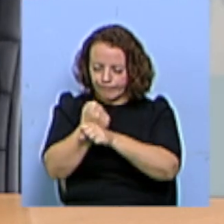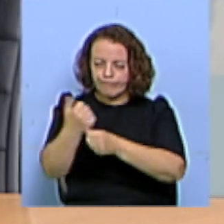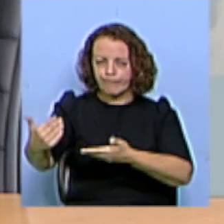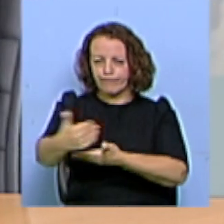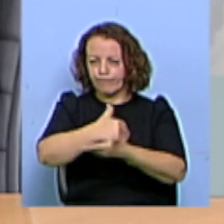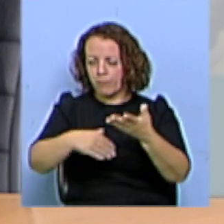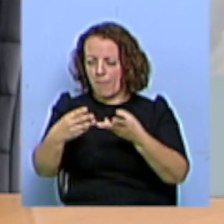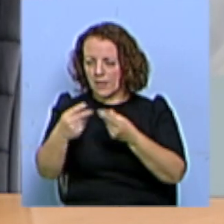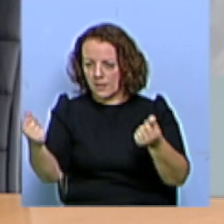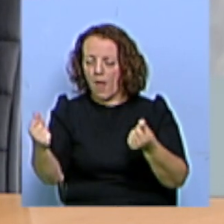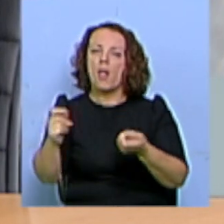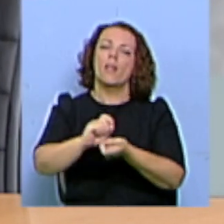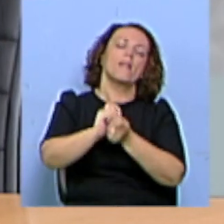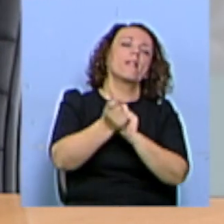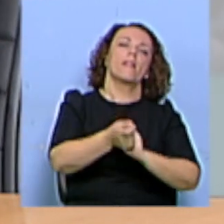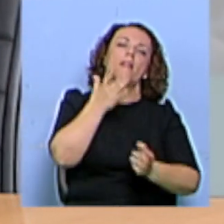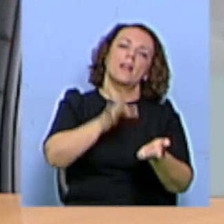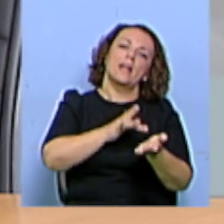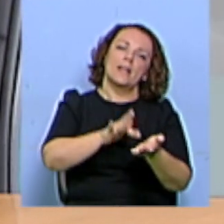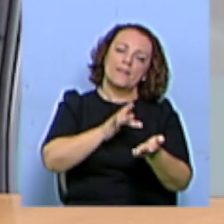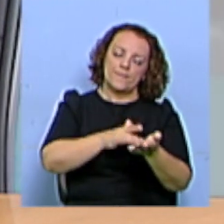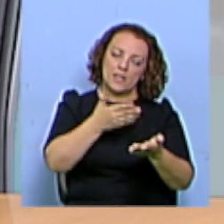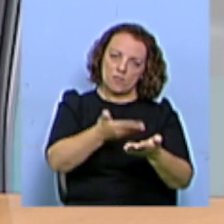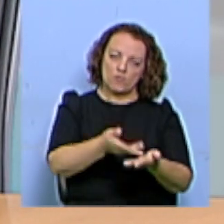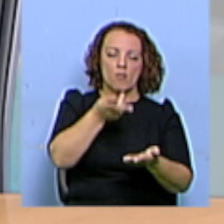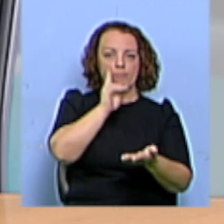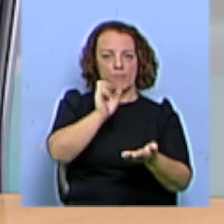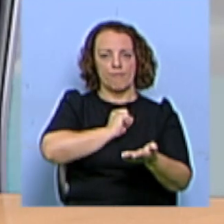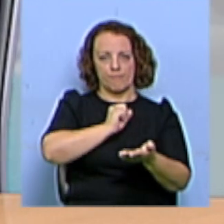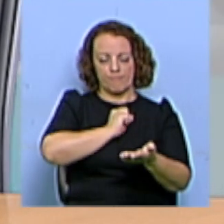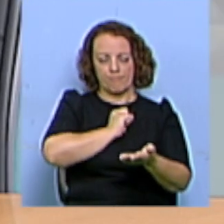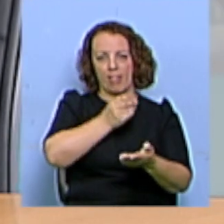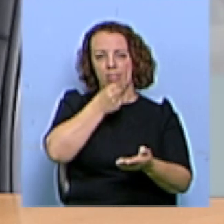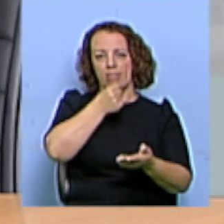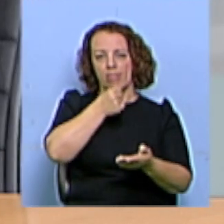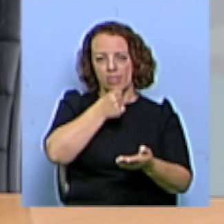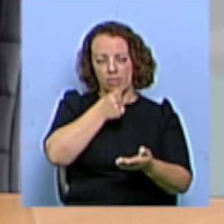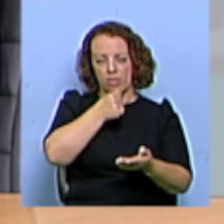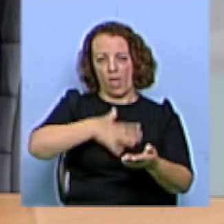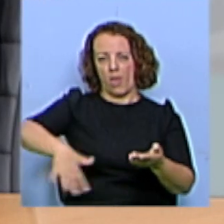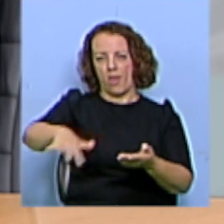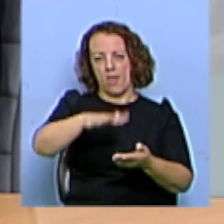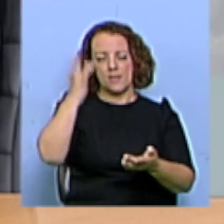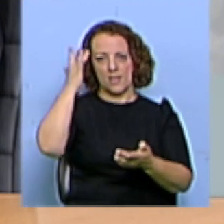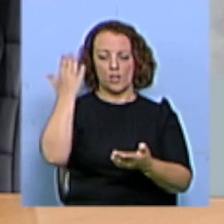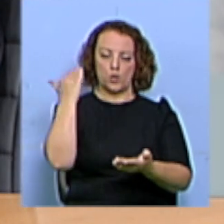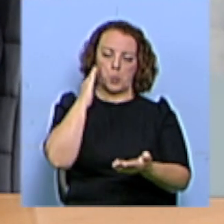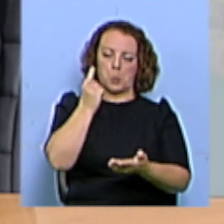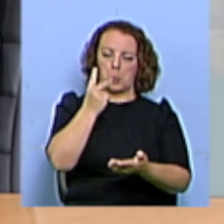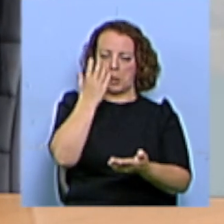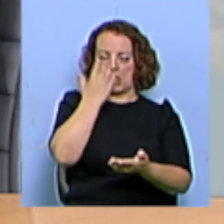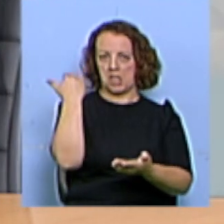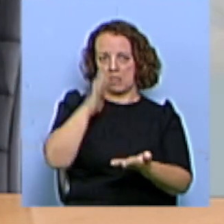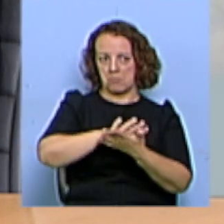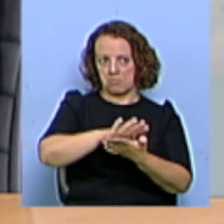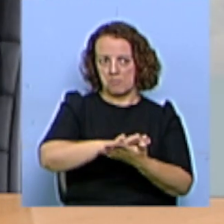desta revista de que dirijo, que é a revista Terra Santa, de que há 2, 3 dias saiu o último número. Nós publicamos 4